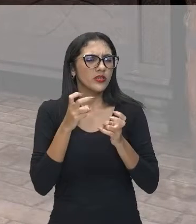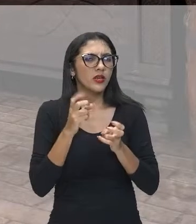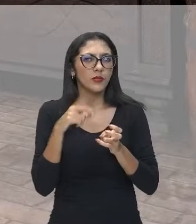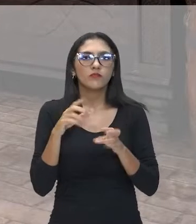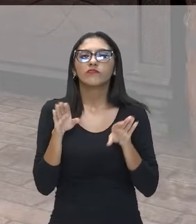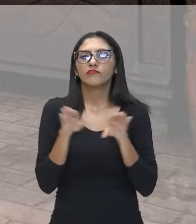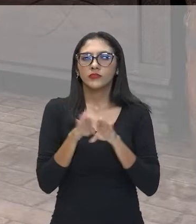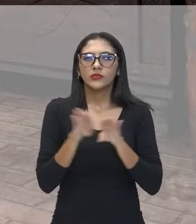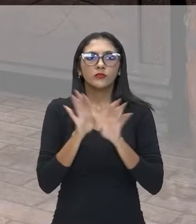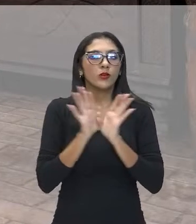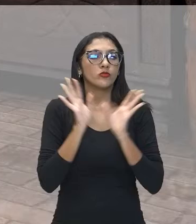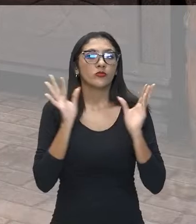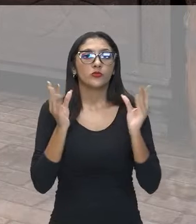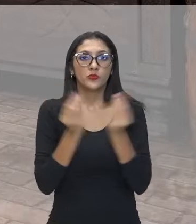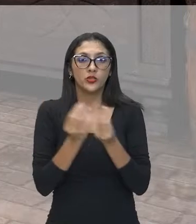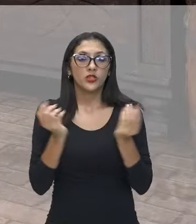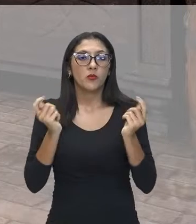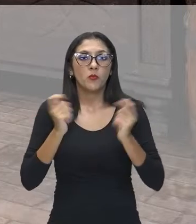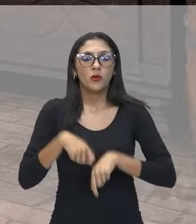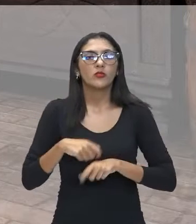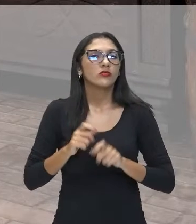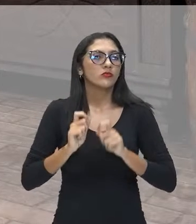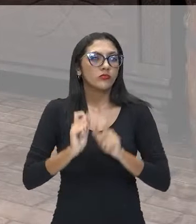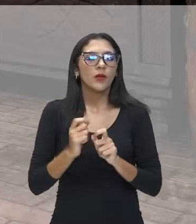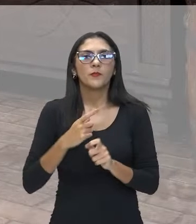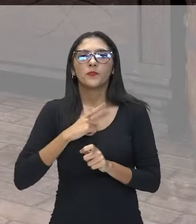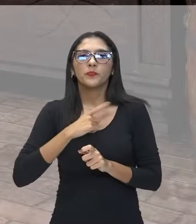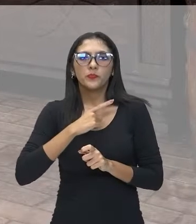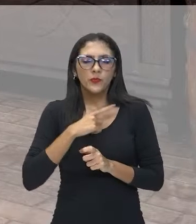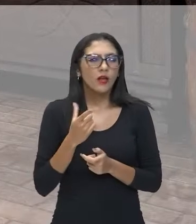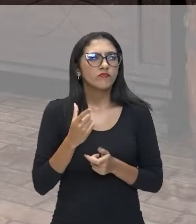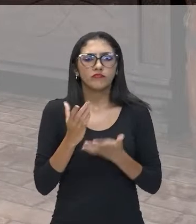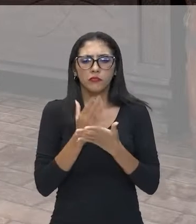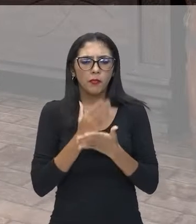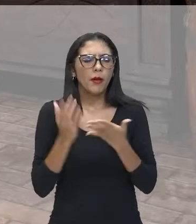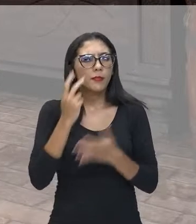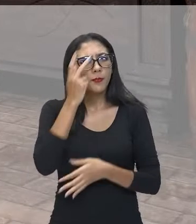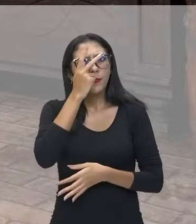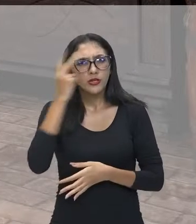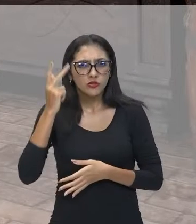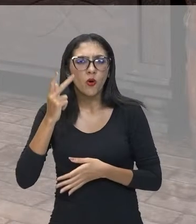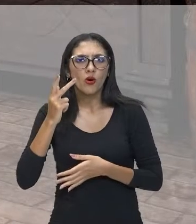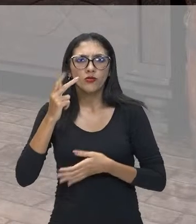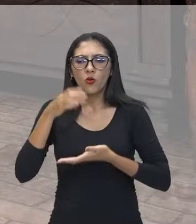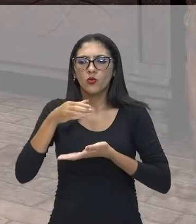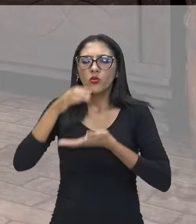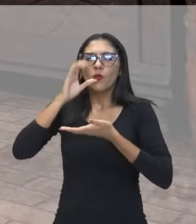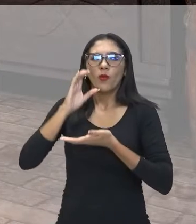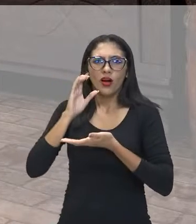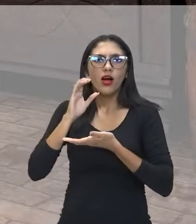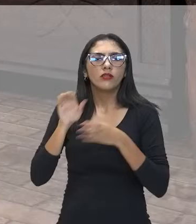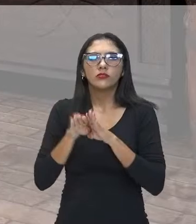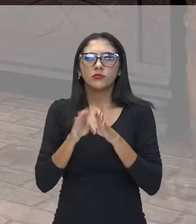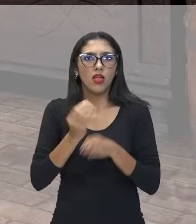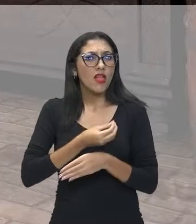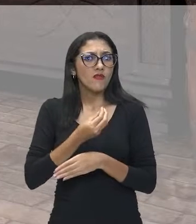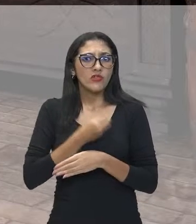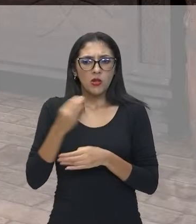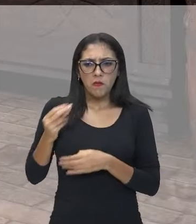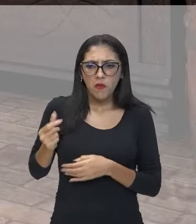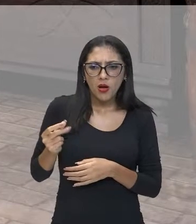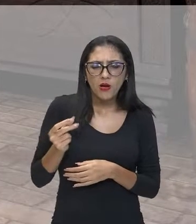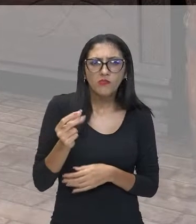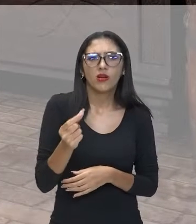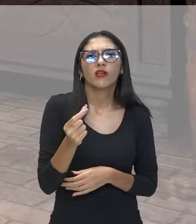substância capaz ali de fazer com que as pessoas, né, vivessem eternamente, ou pelo menos vivesse assim